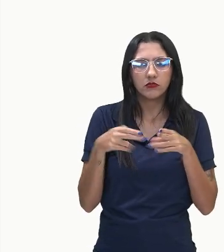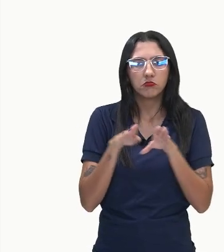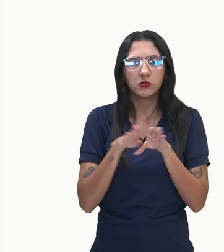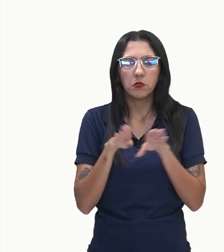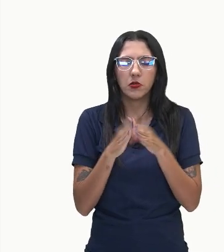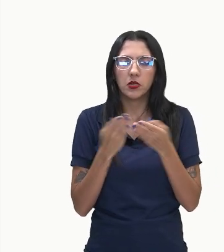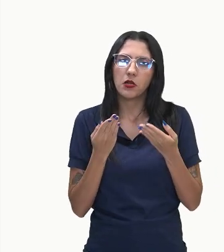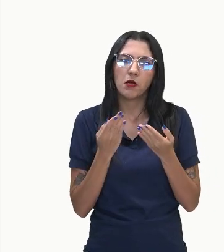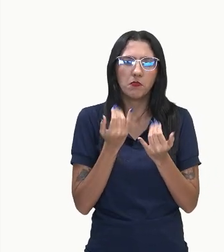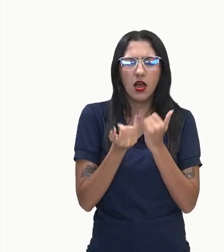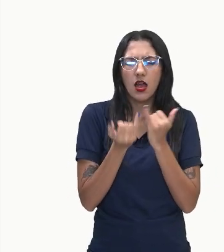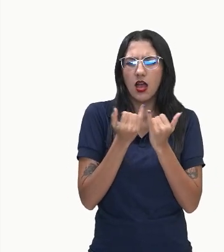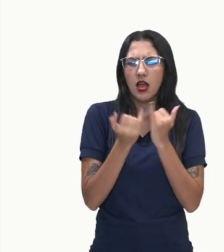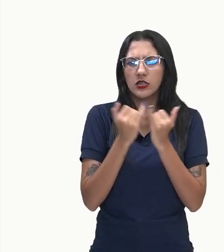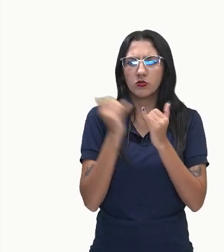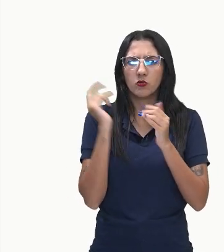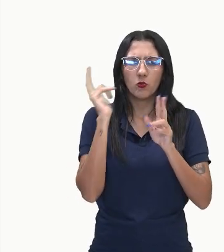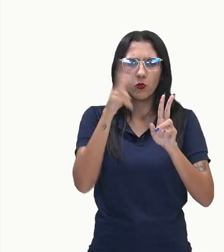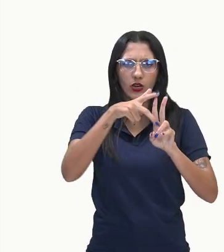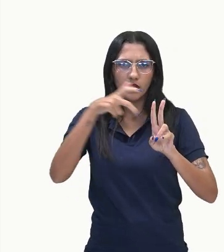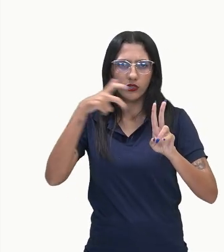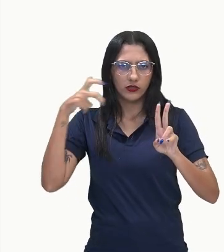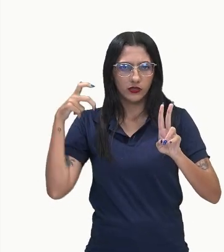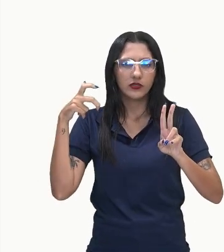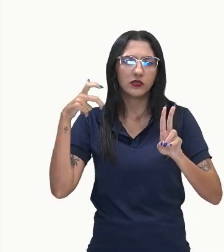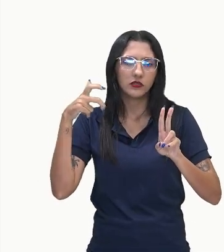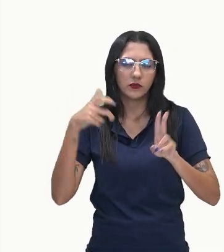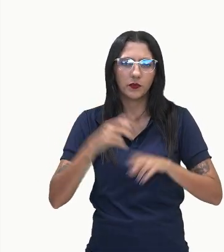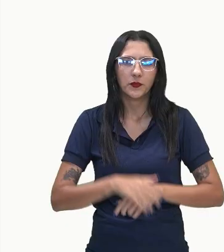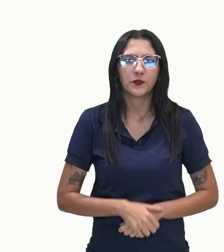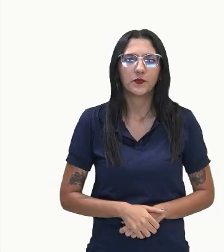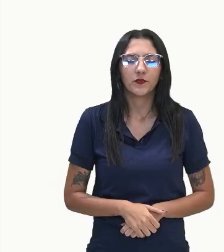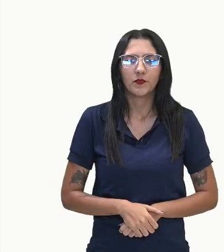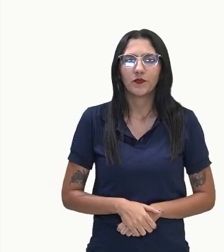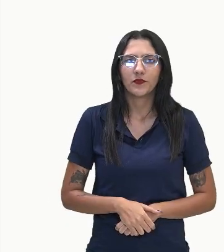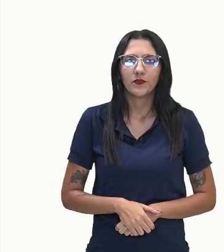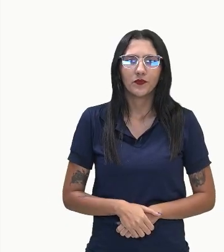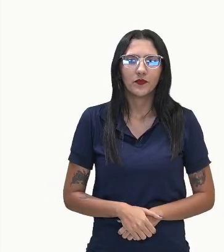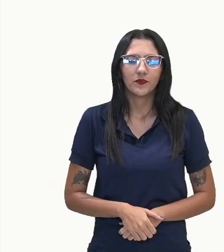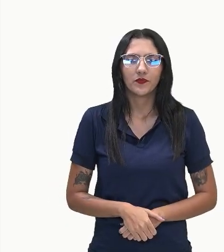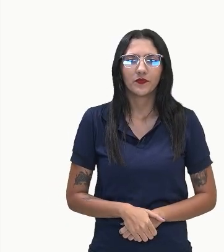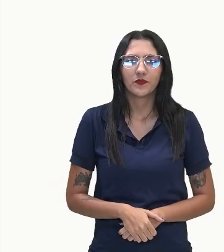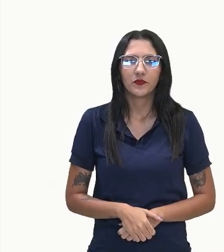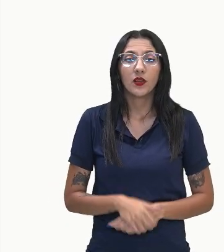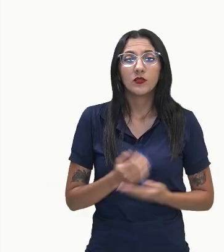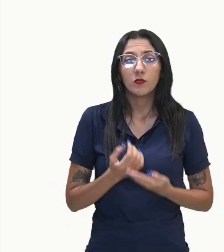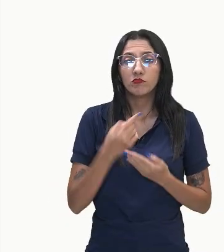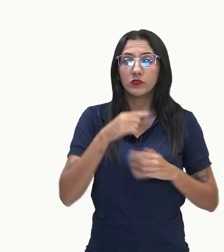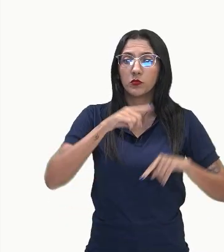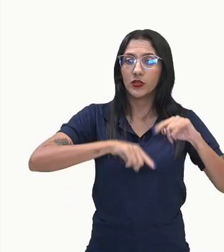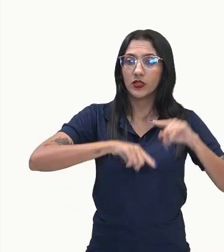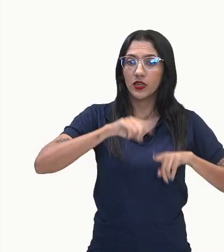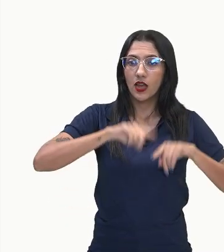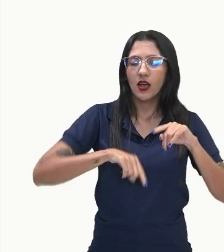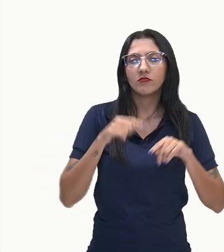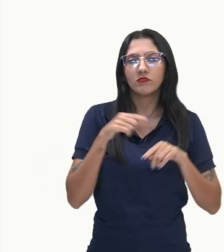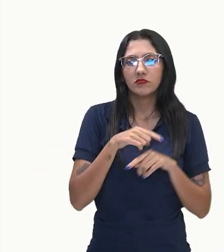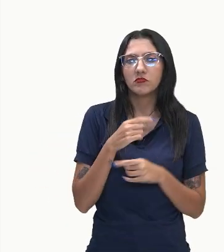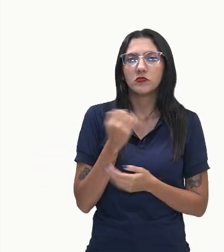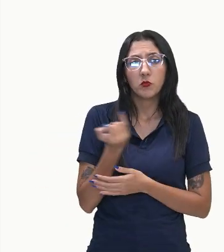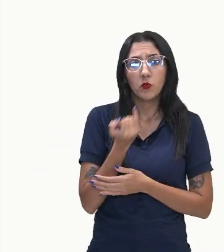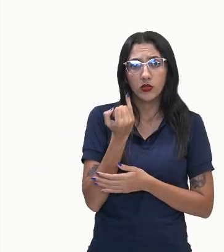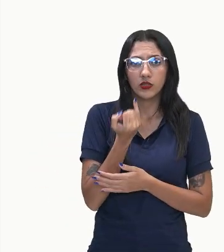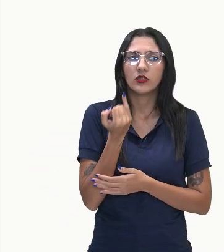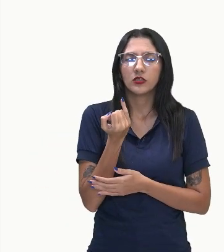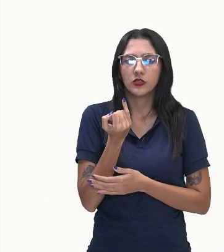ponta de lanças. Então, esses instrumentos eram muito rudimentares. E